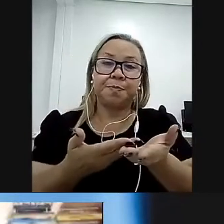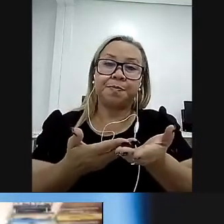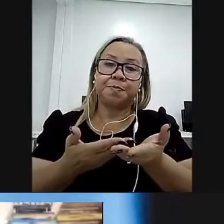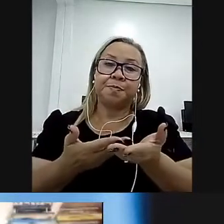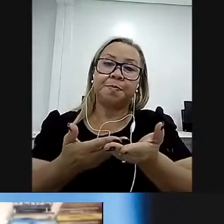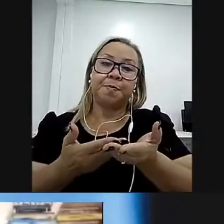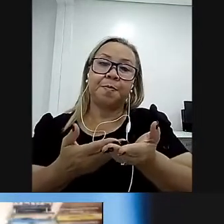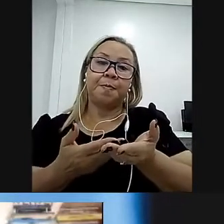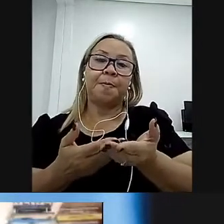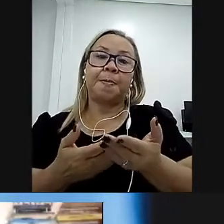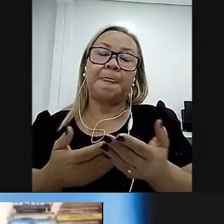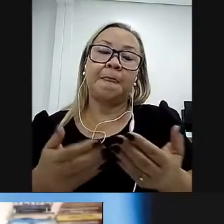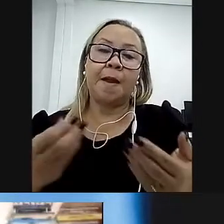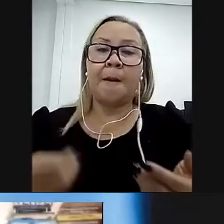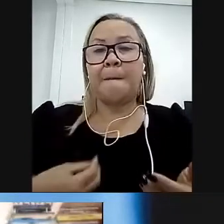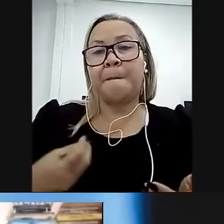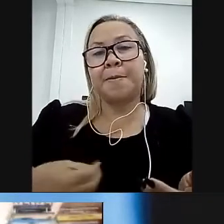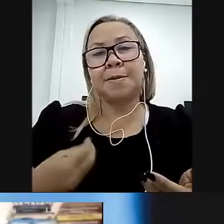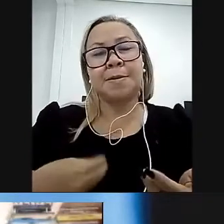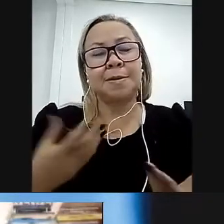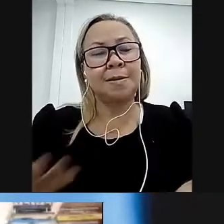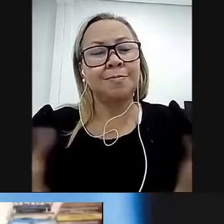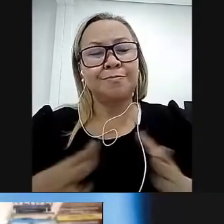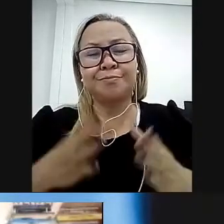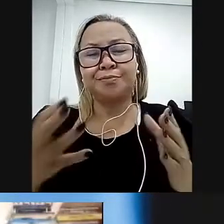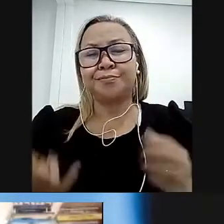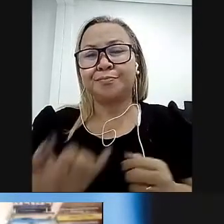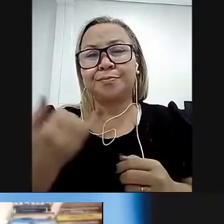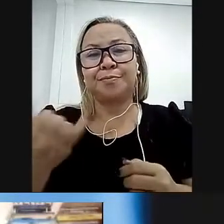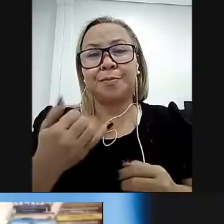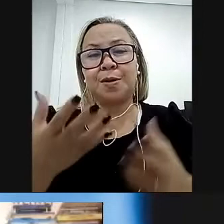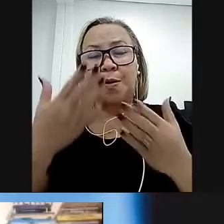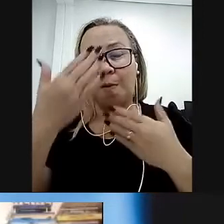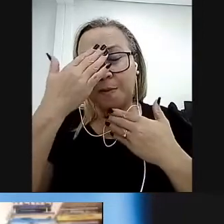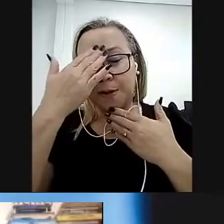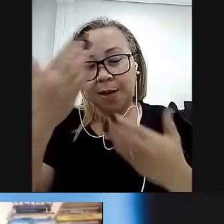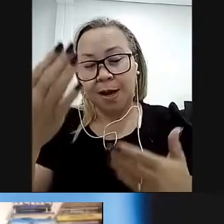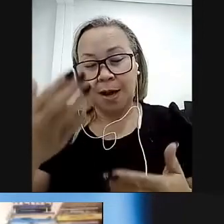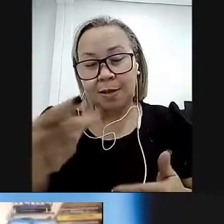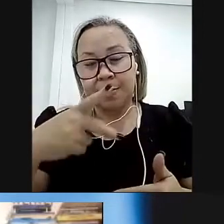A presença dele aí, para mim, tem grande importância. Obrigado, Paulinho, pela presença.